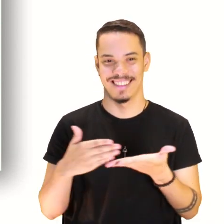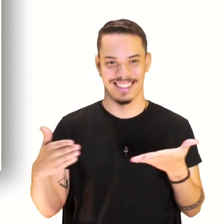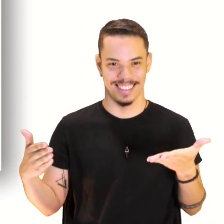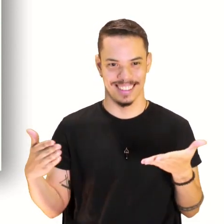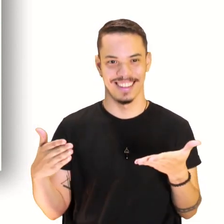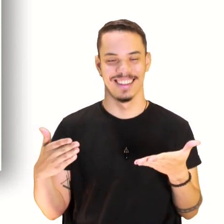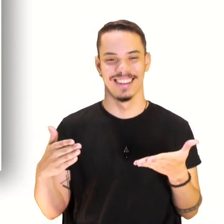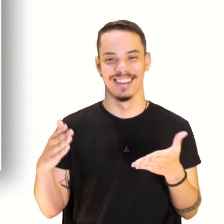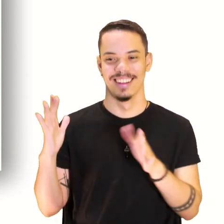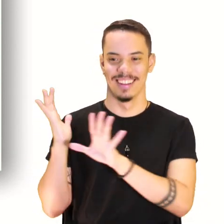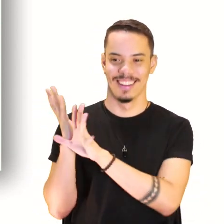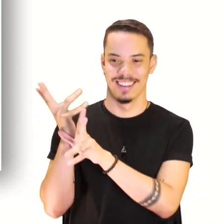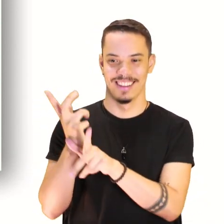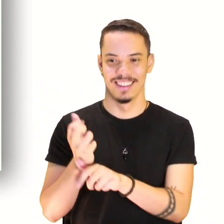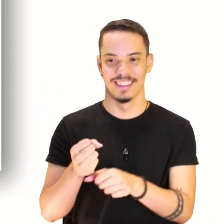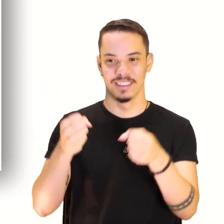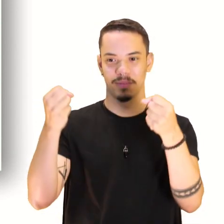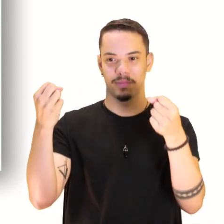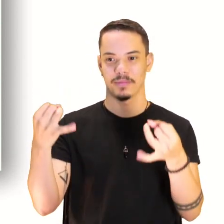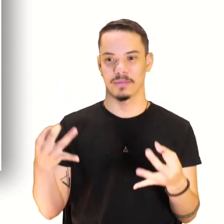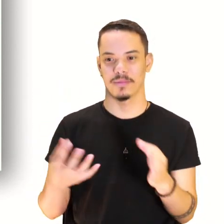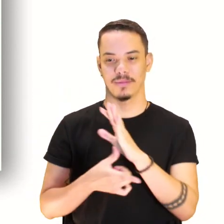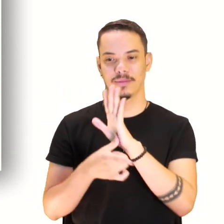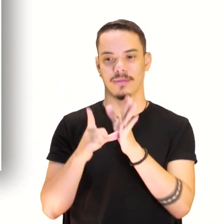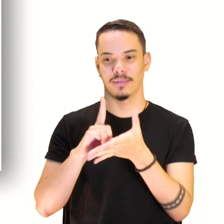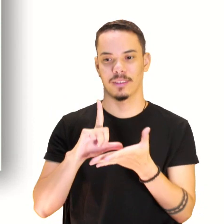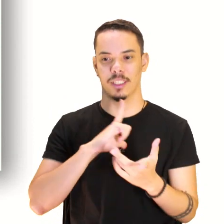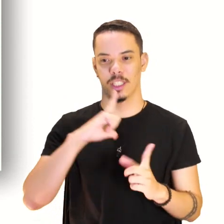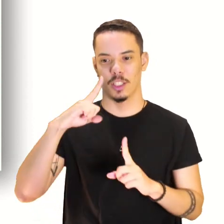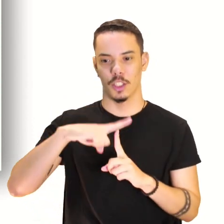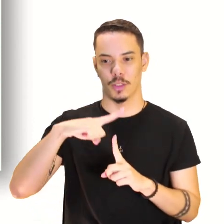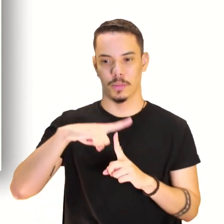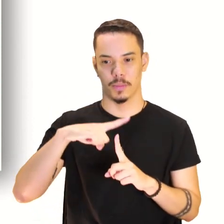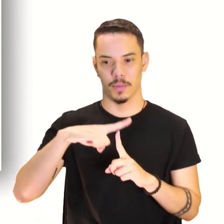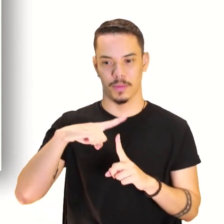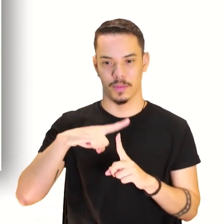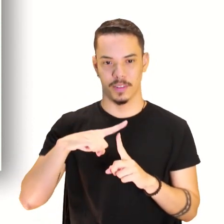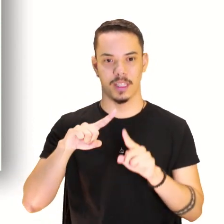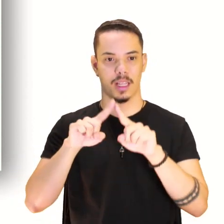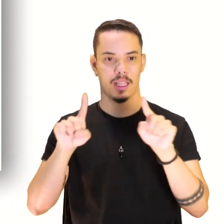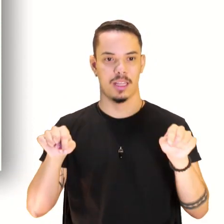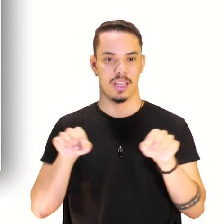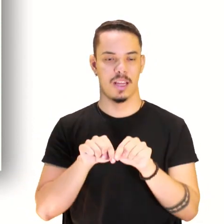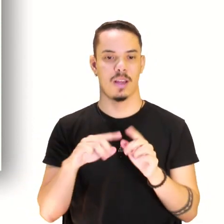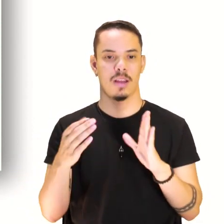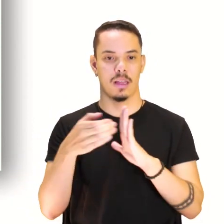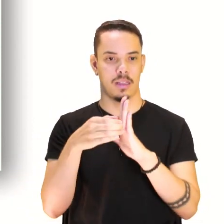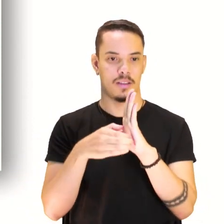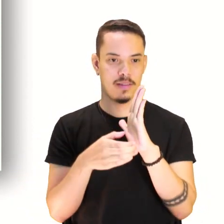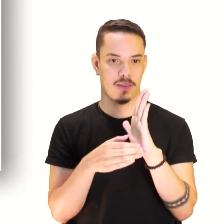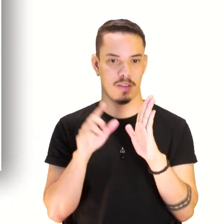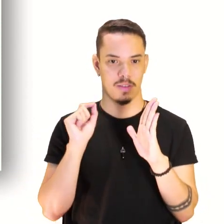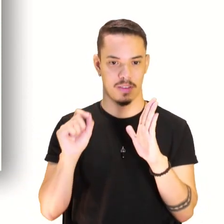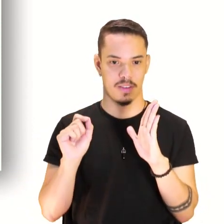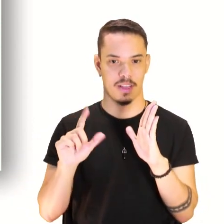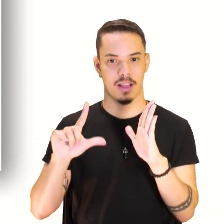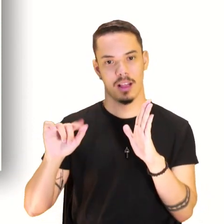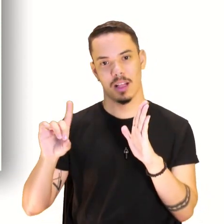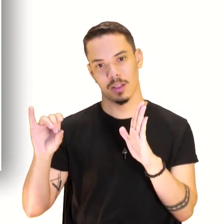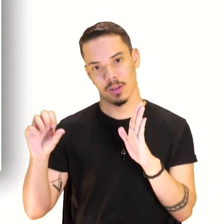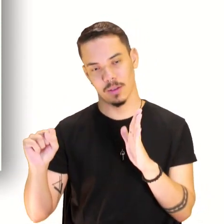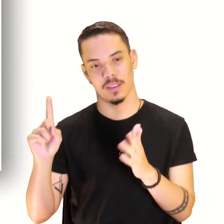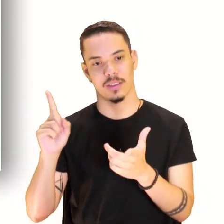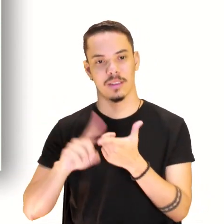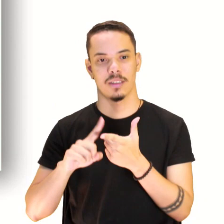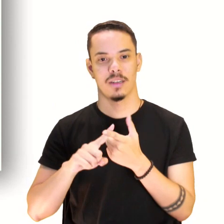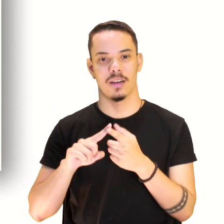resgatando aquela definição que nós temos, né, dos tipos de triângulos, que eles são classificados quanto aos lados e quanto